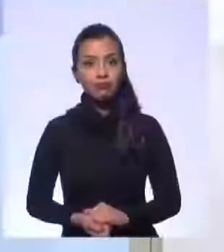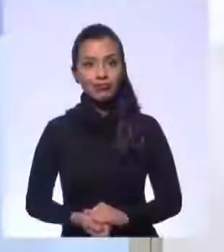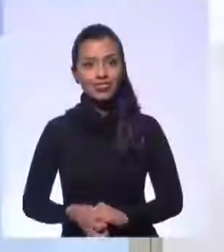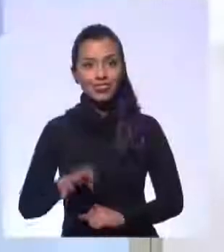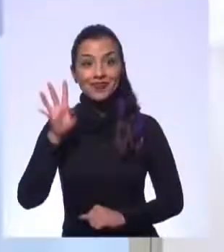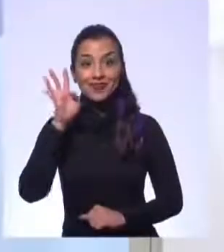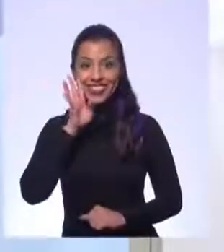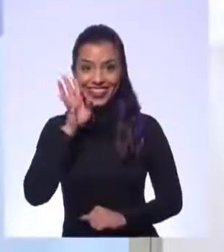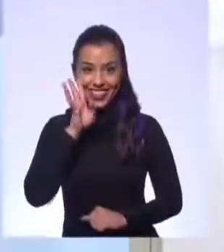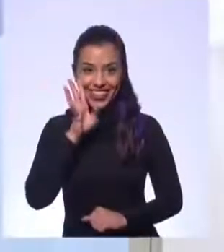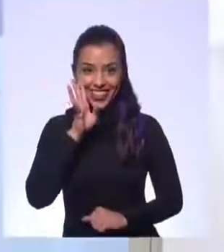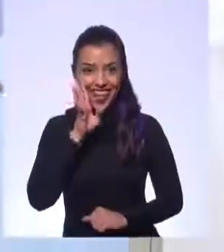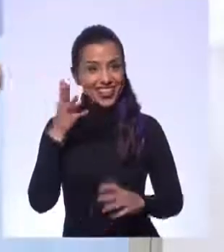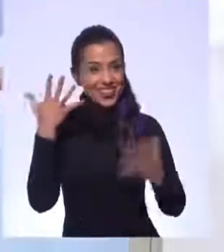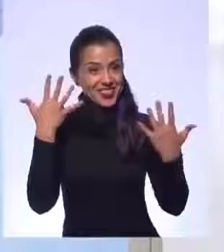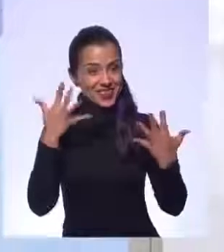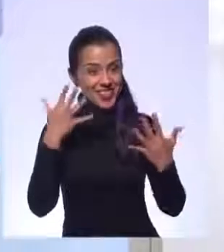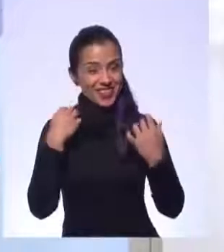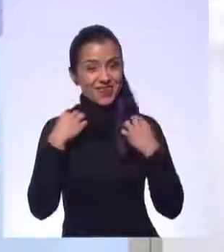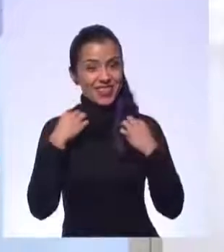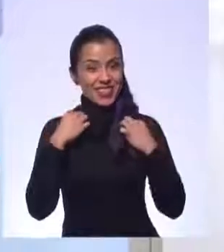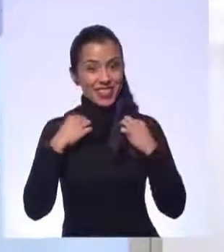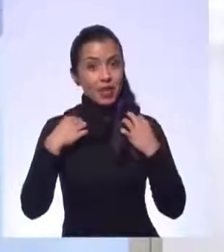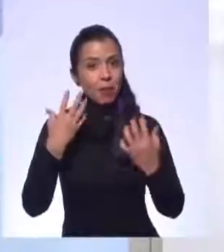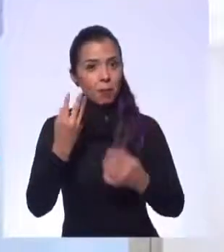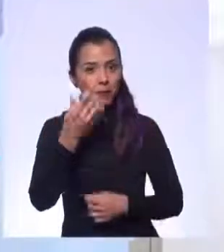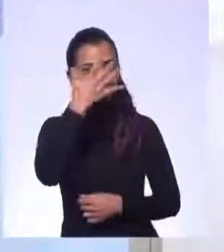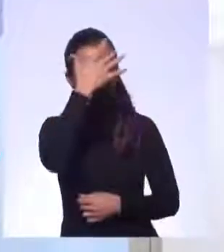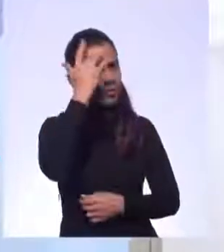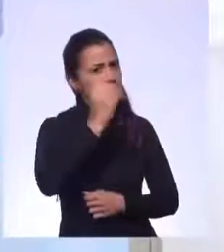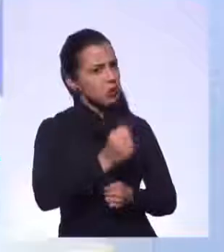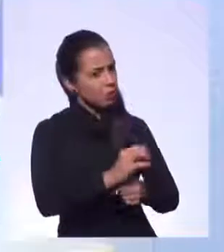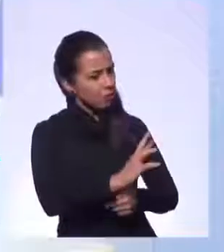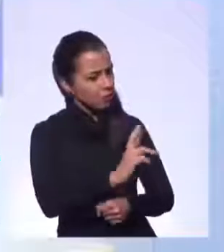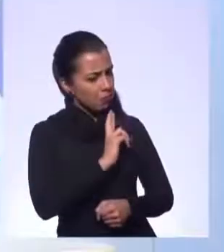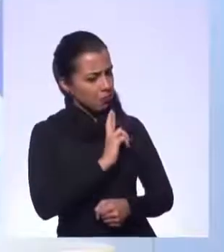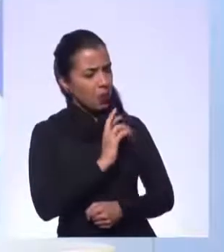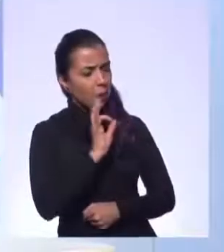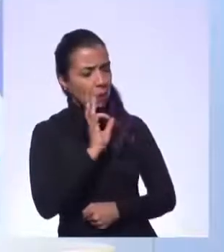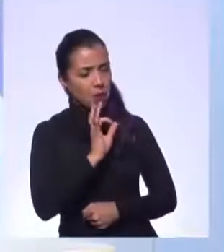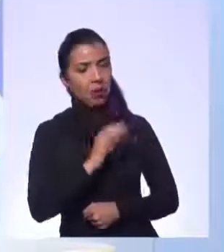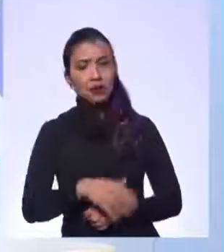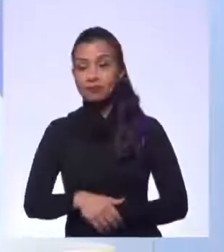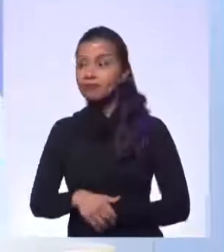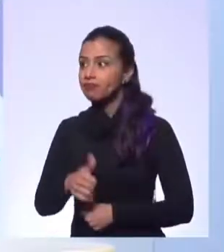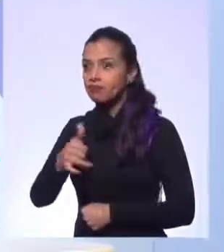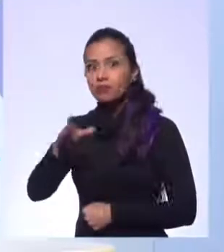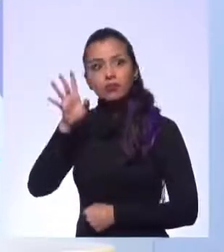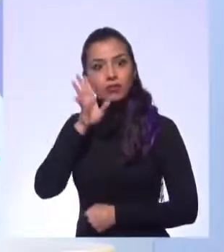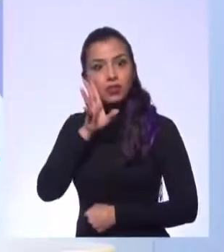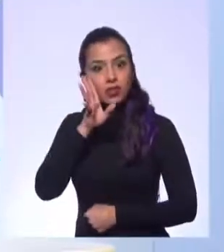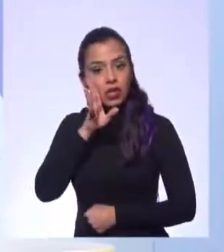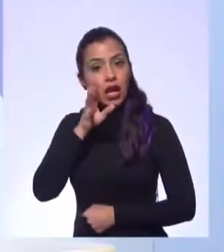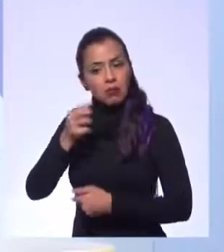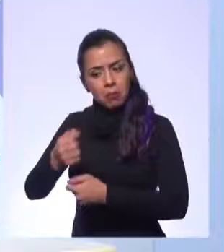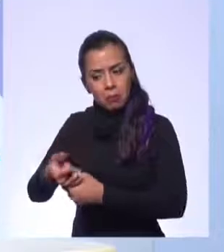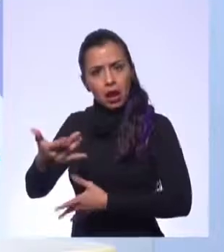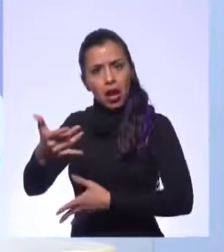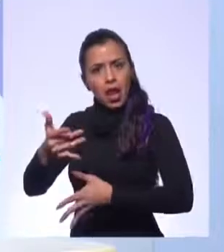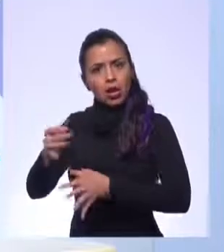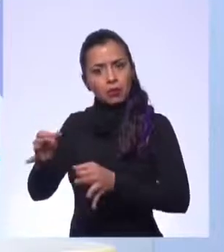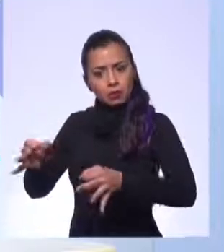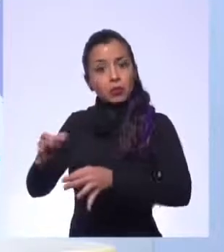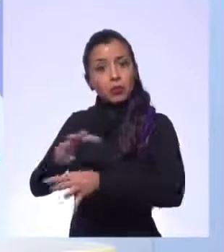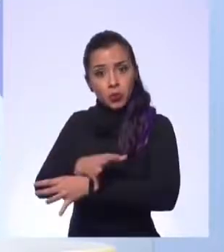Gente, parabéns, congratulations. Muita gente dando resposta completa, né, Ed? Yeah, that's nice. Eles estão respondendo bem, com respostas completas,